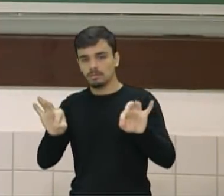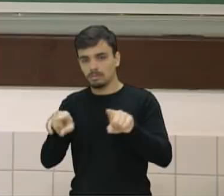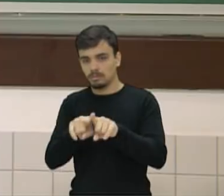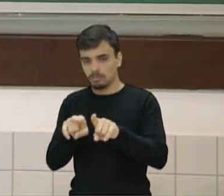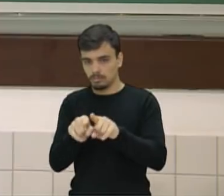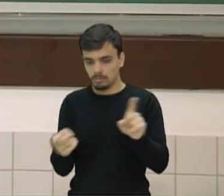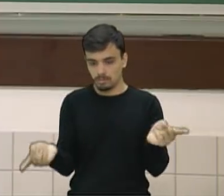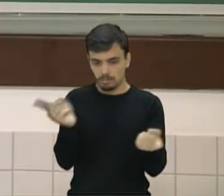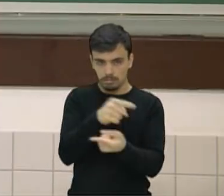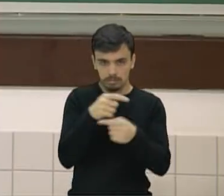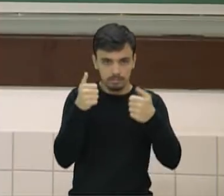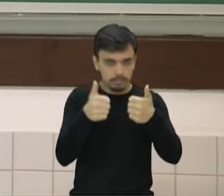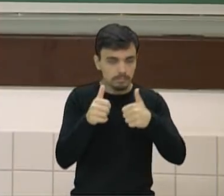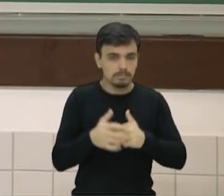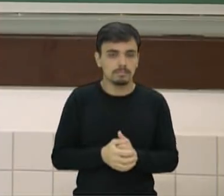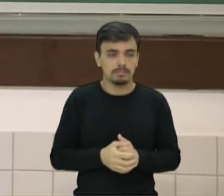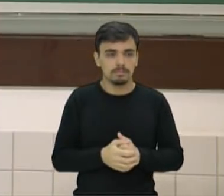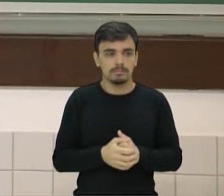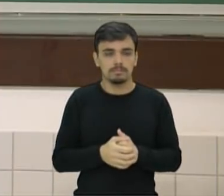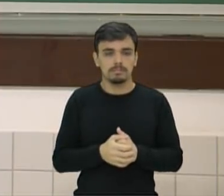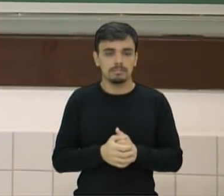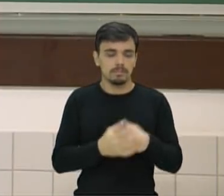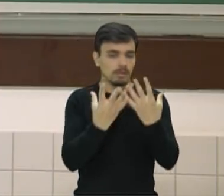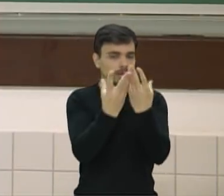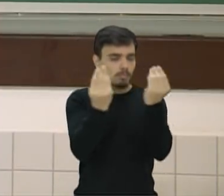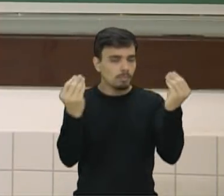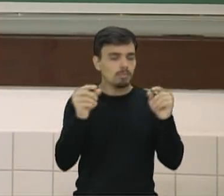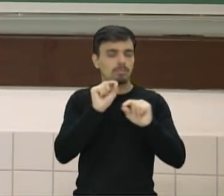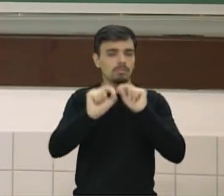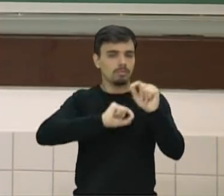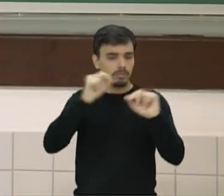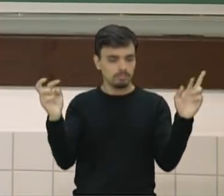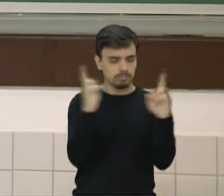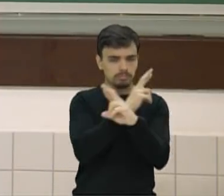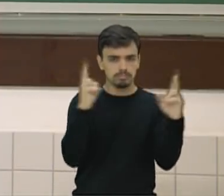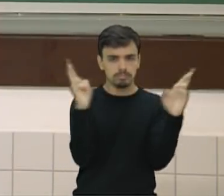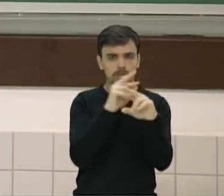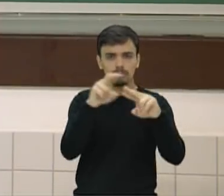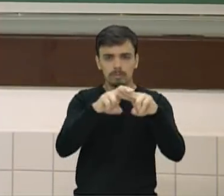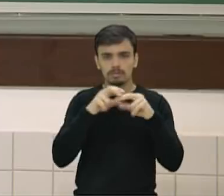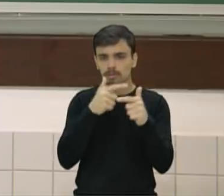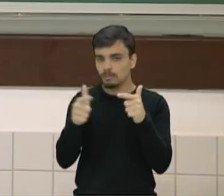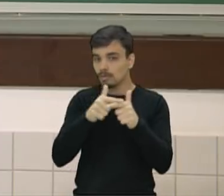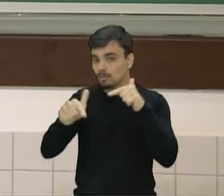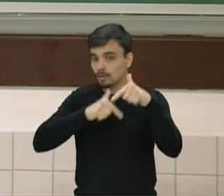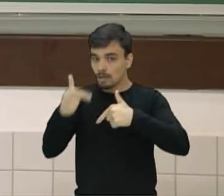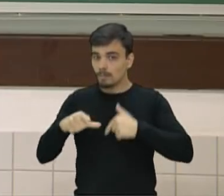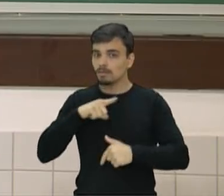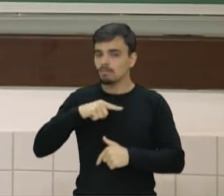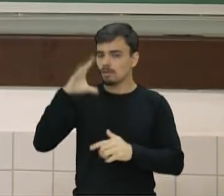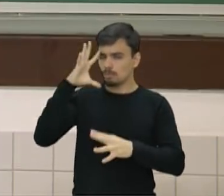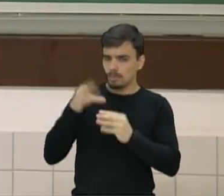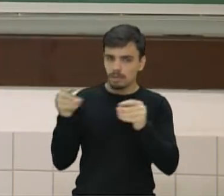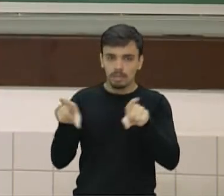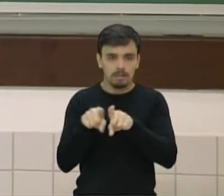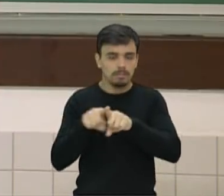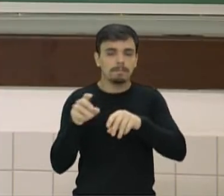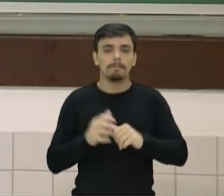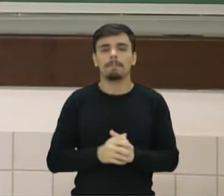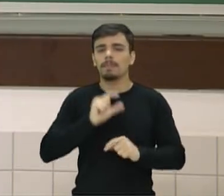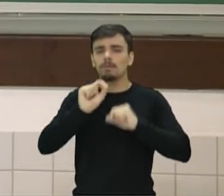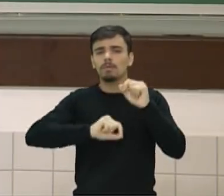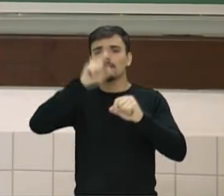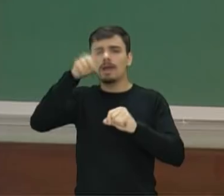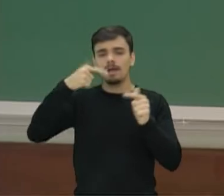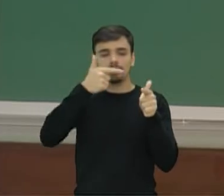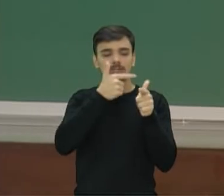solidariedade orgânica, agora muito relacionada pela divisão do trabalho que nós vamos entender. O que é a divisão